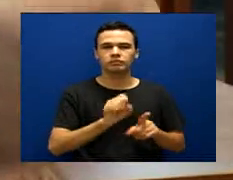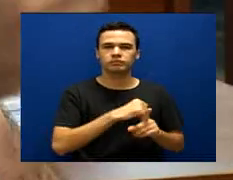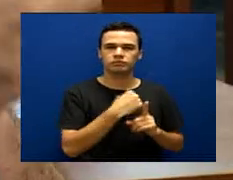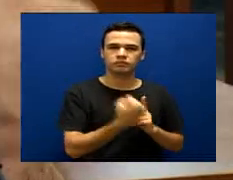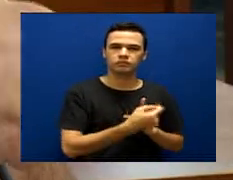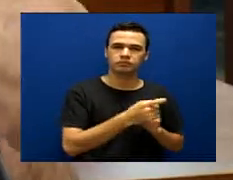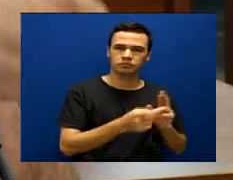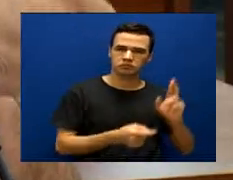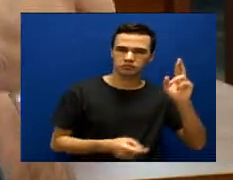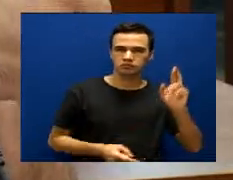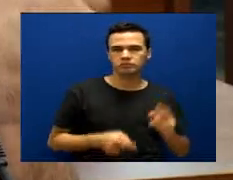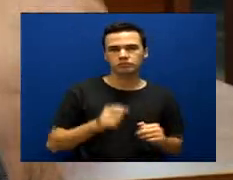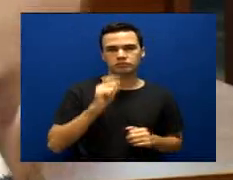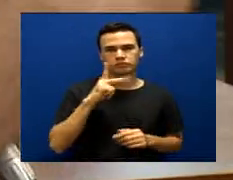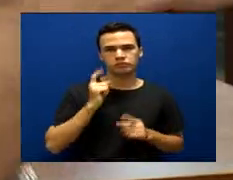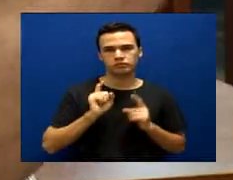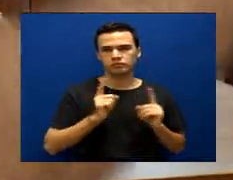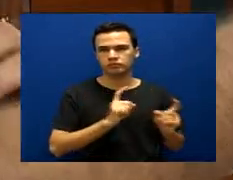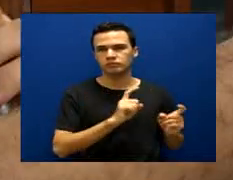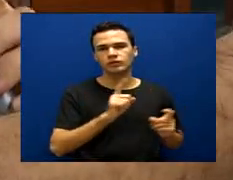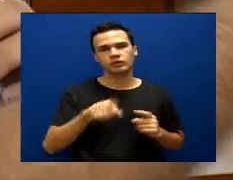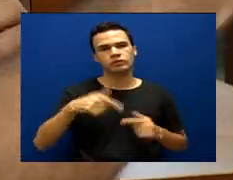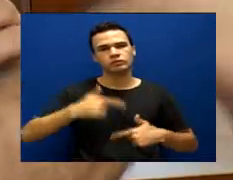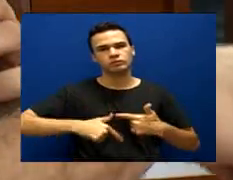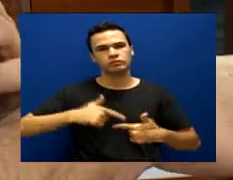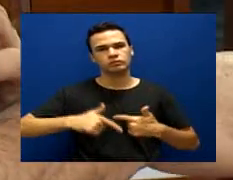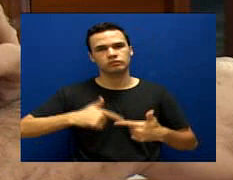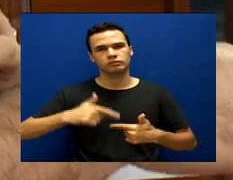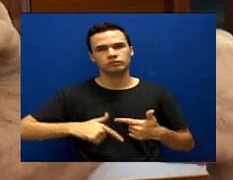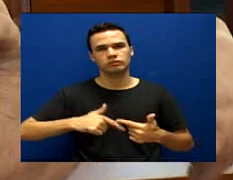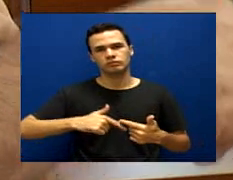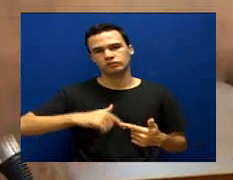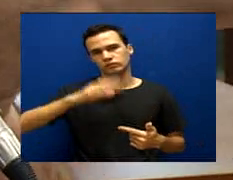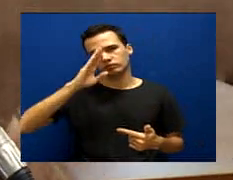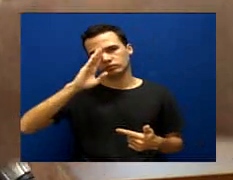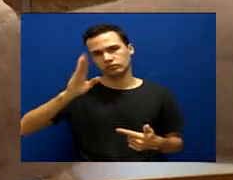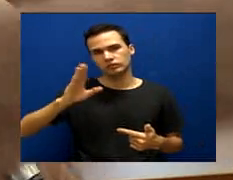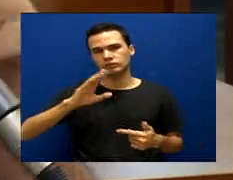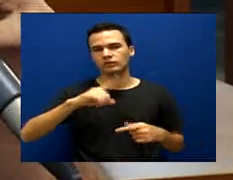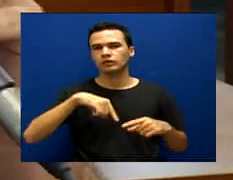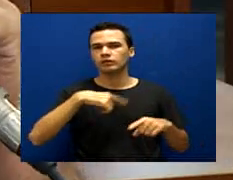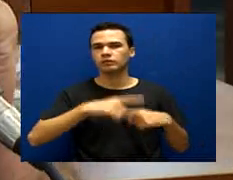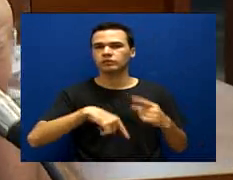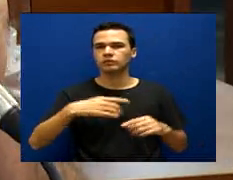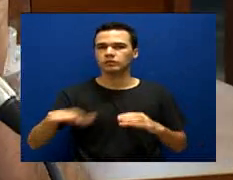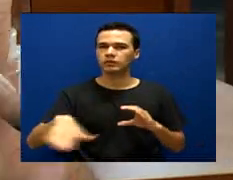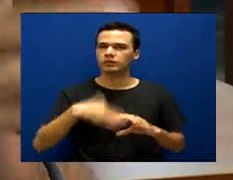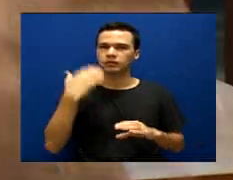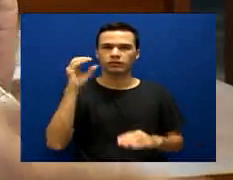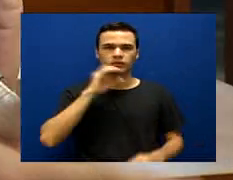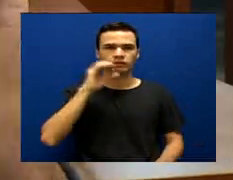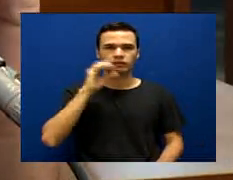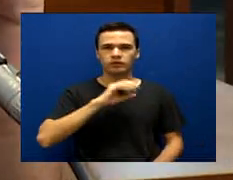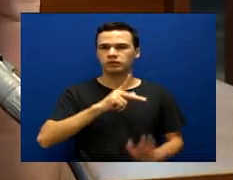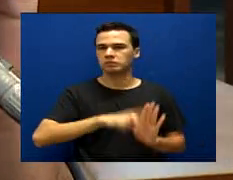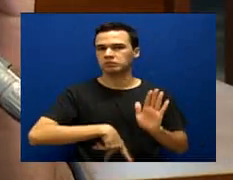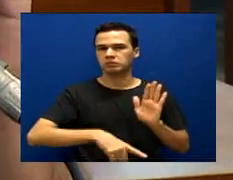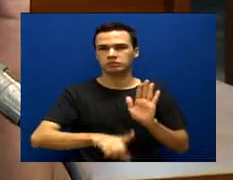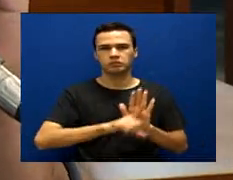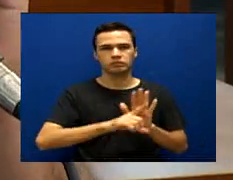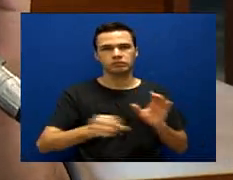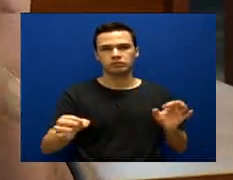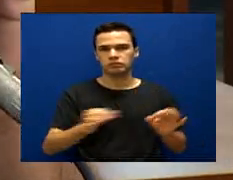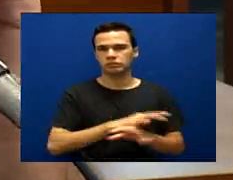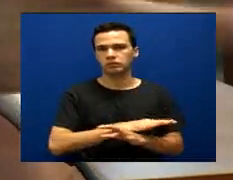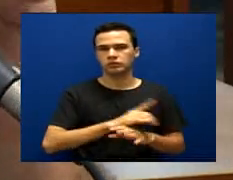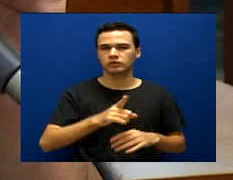inclusive, que seria uma audiência pública mais de trabalho para discutir o conselho, para mandar brevemente esse projeto para cá, o